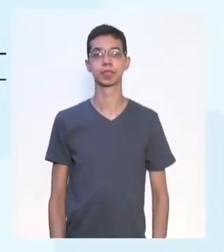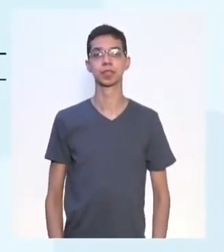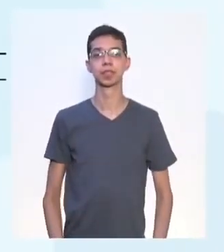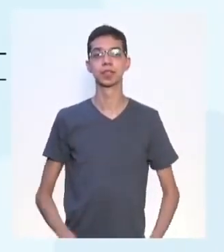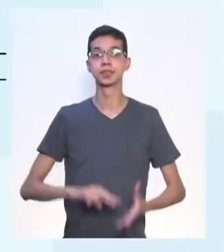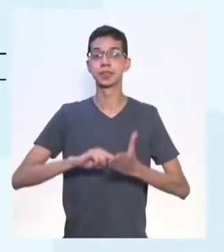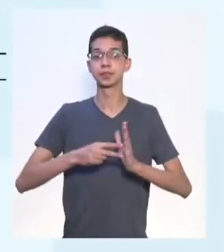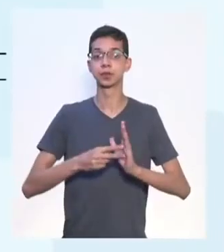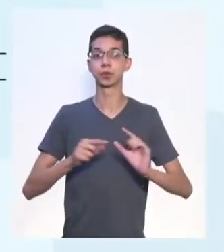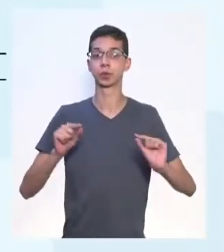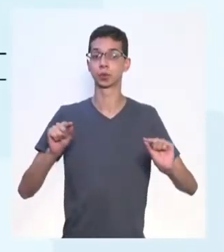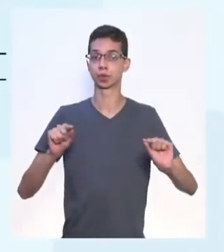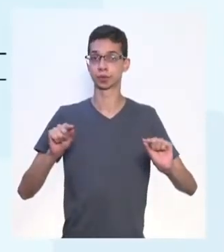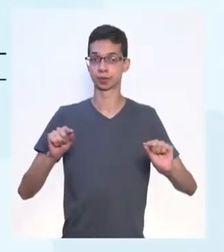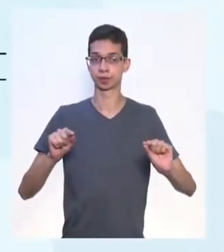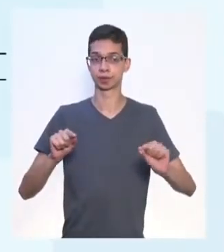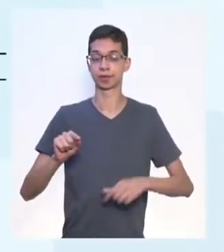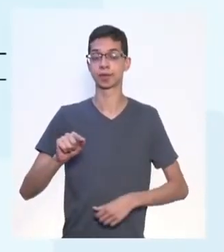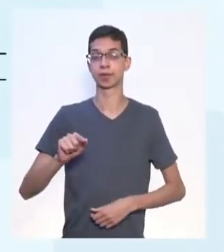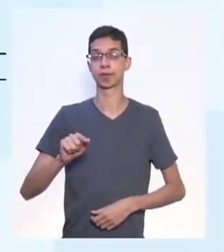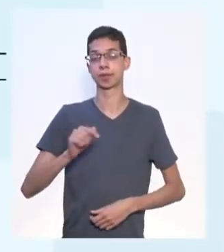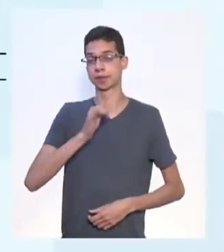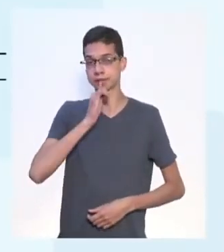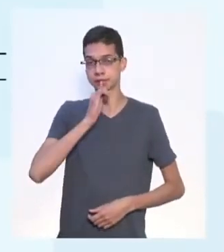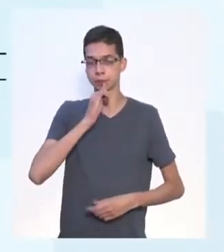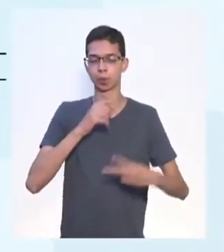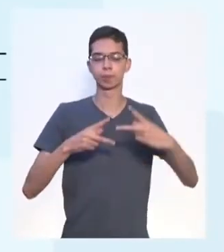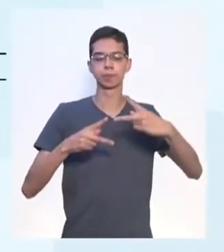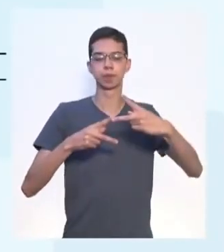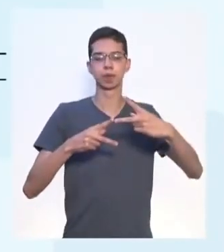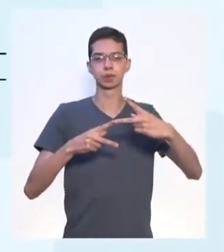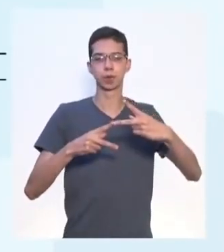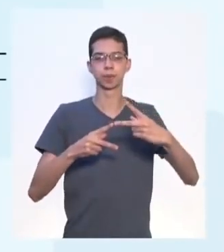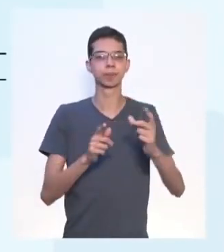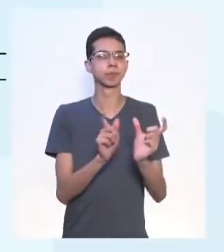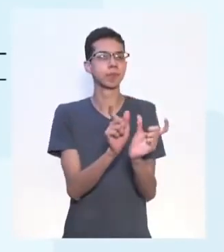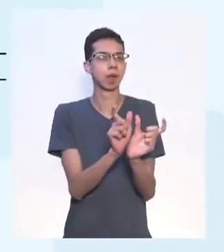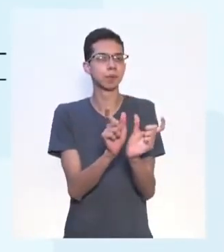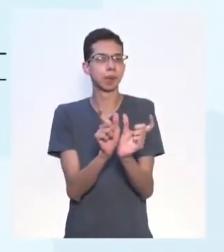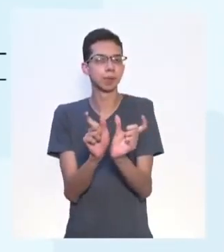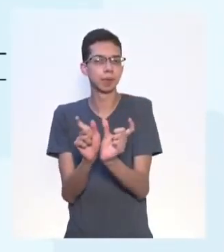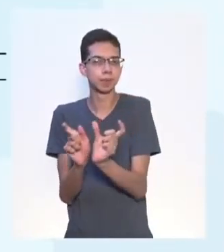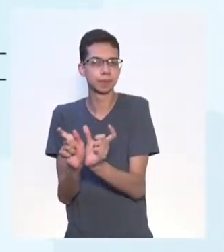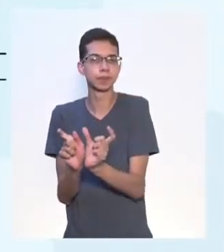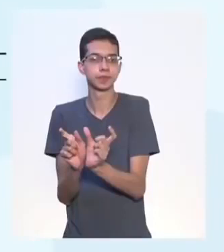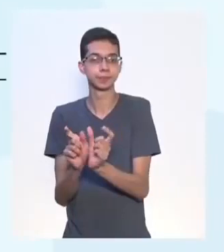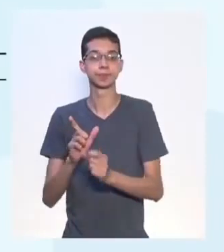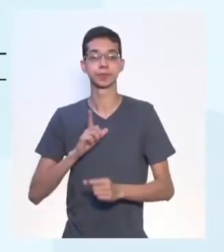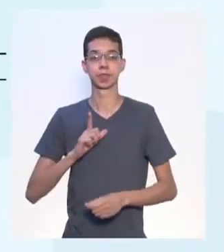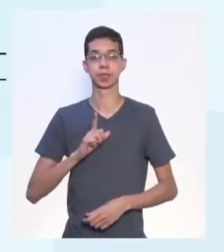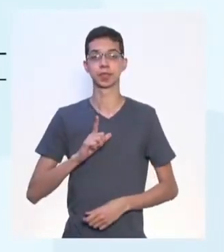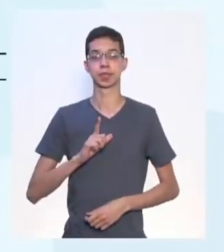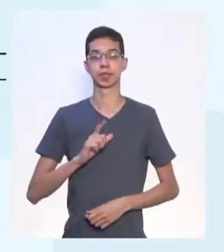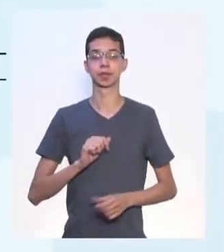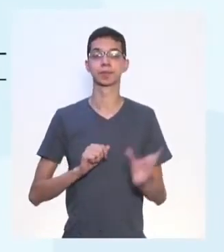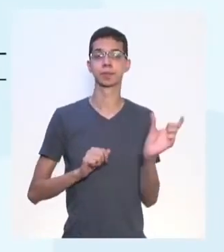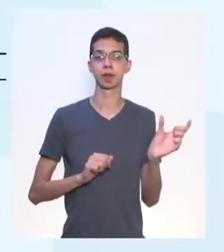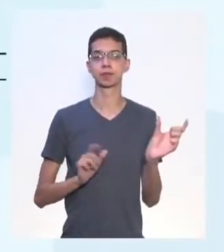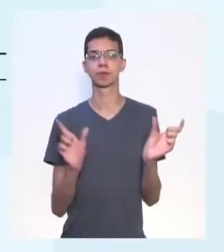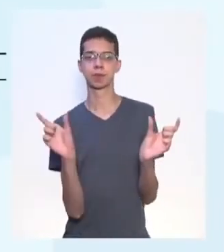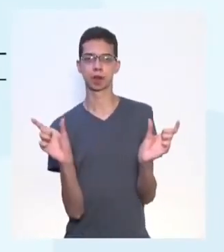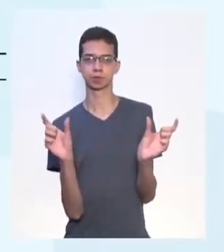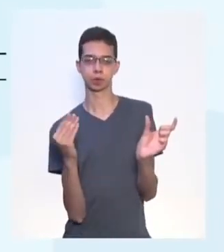o regido ao regente. Então, preposição vai ser aquela palavrinha que vai se colocar entre dois termos ou duas palavras e vai fazer